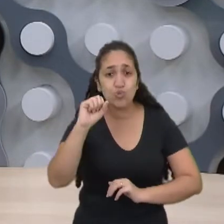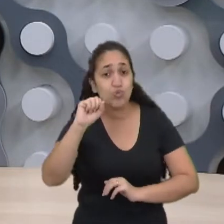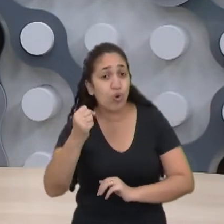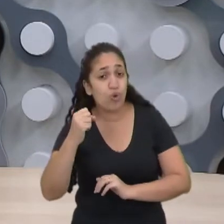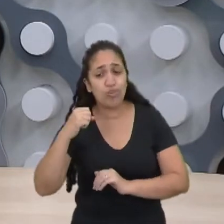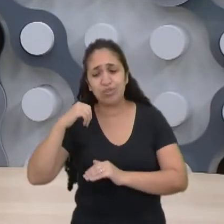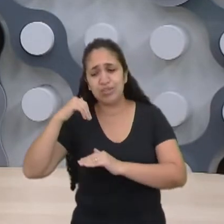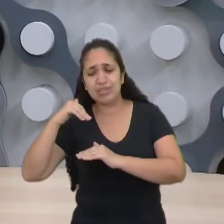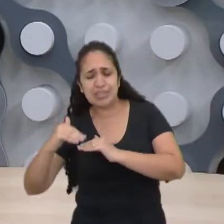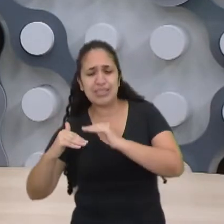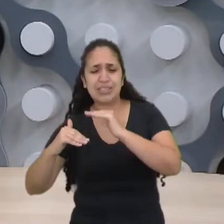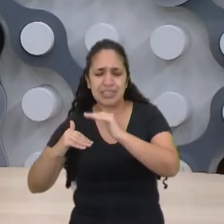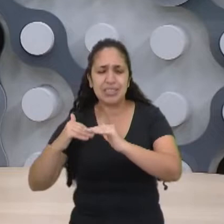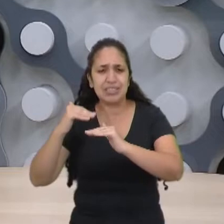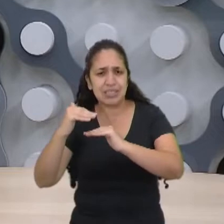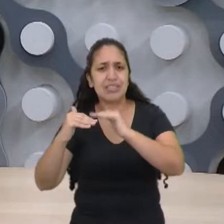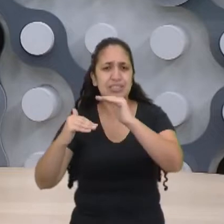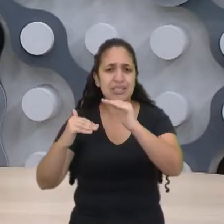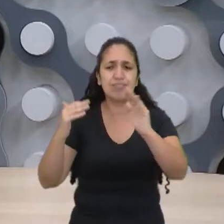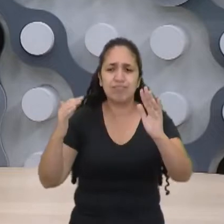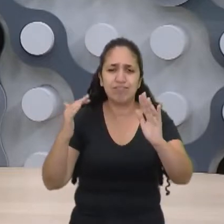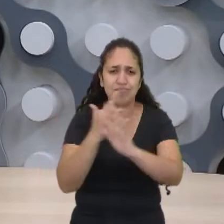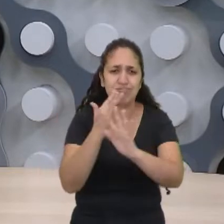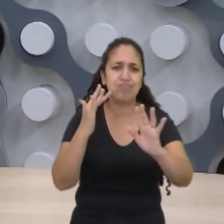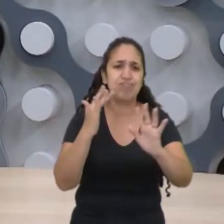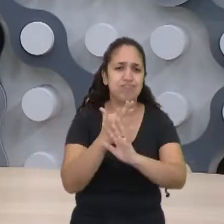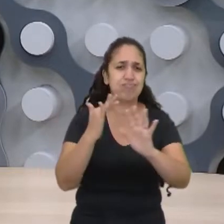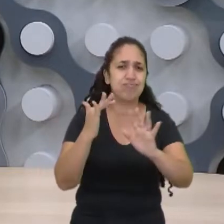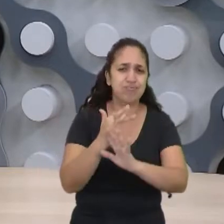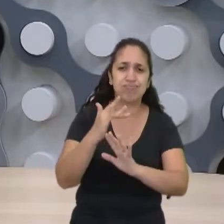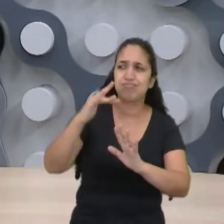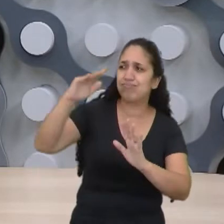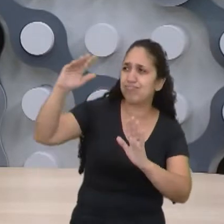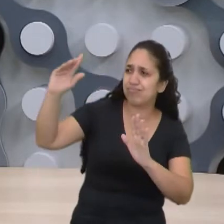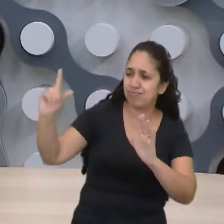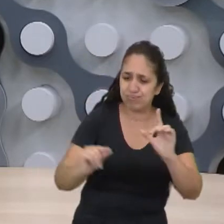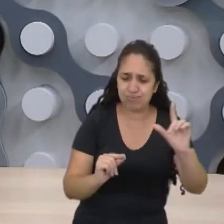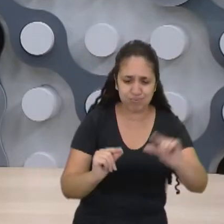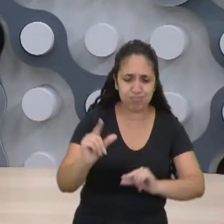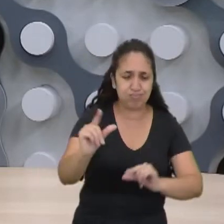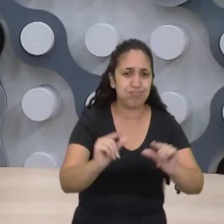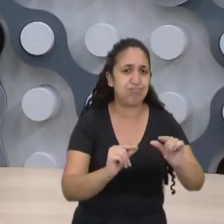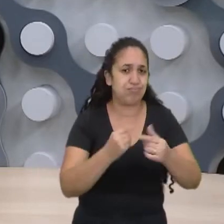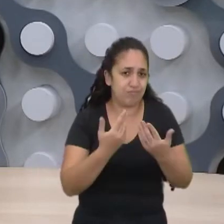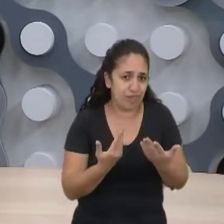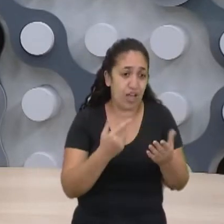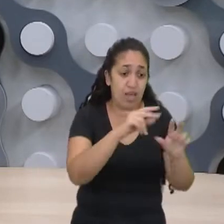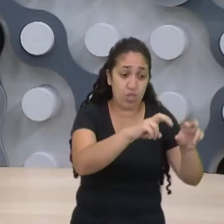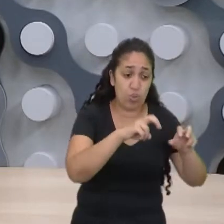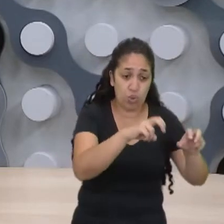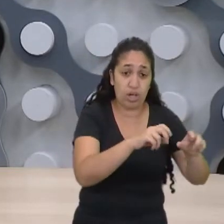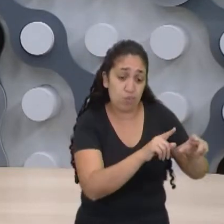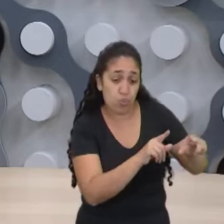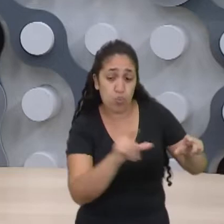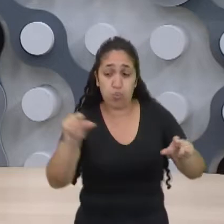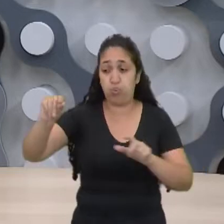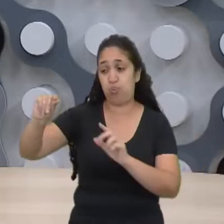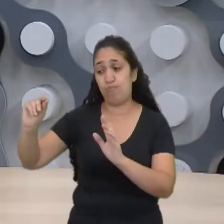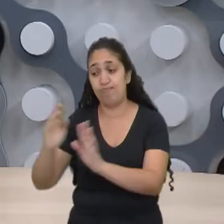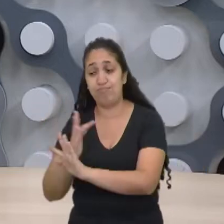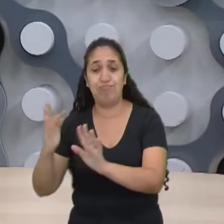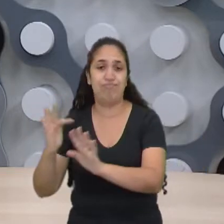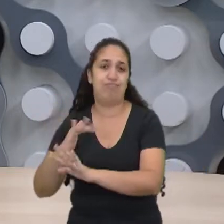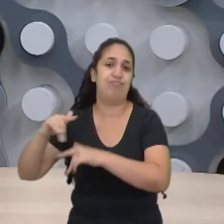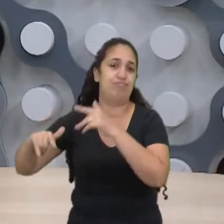aumentando cada vez mais aí com a introdução de inúmeras pessoas aí saindo aí do campo, vindo para a